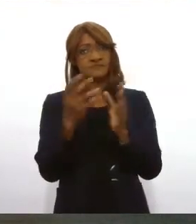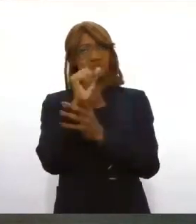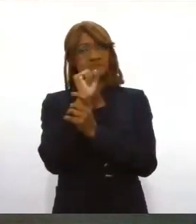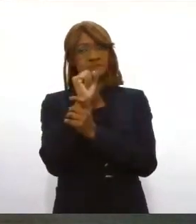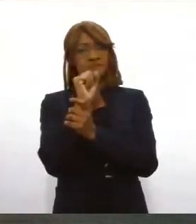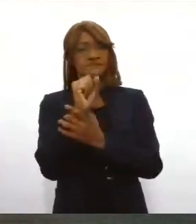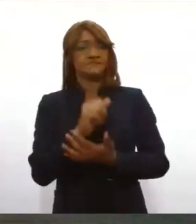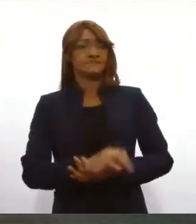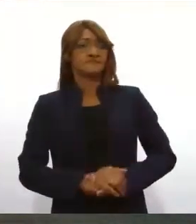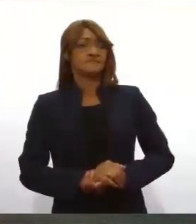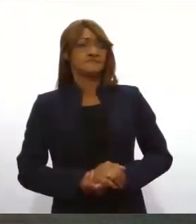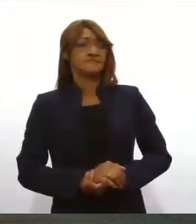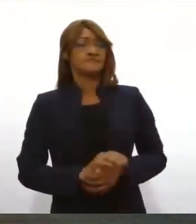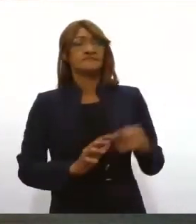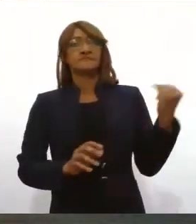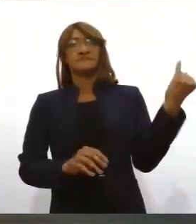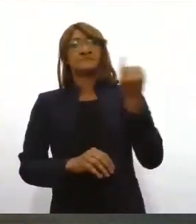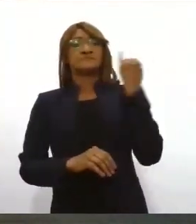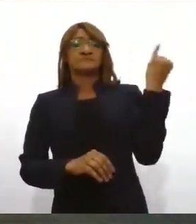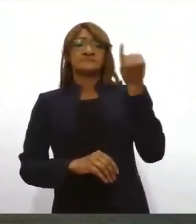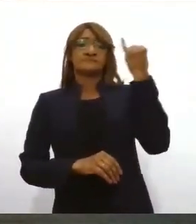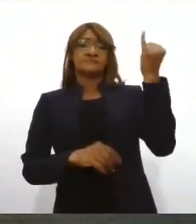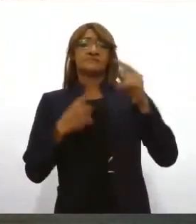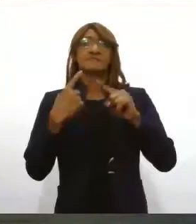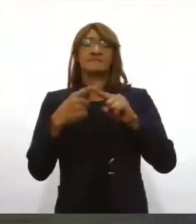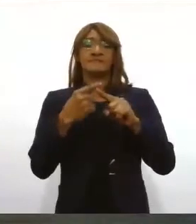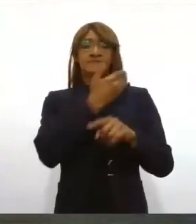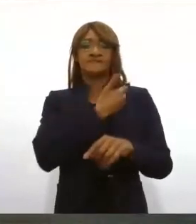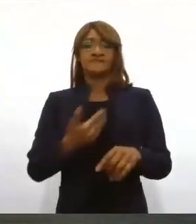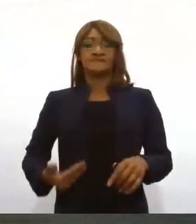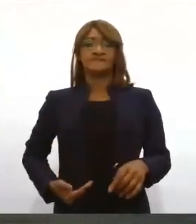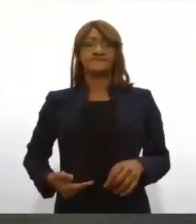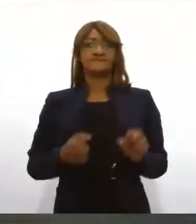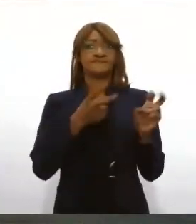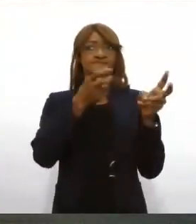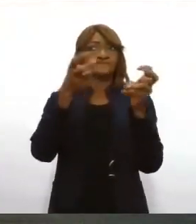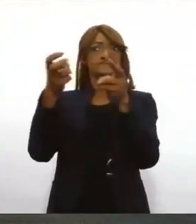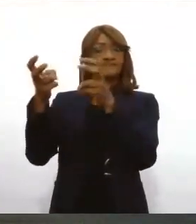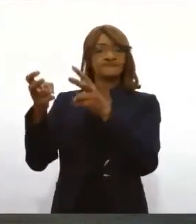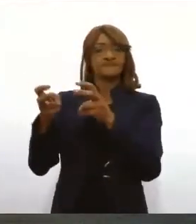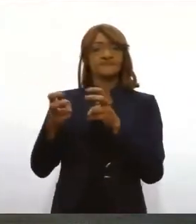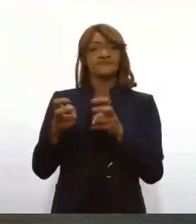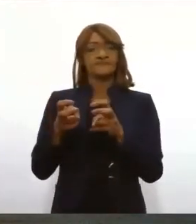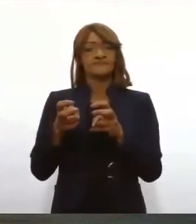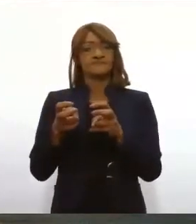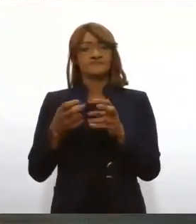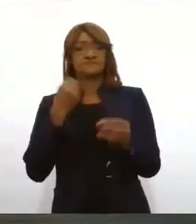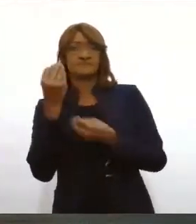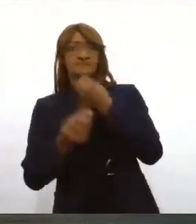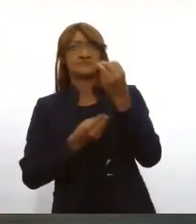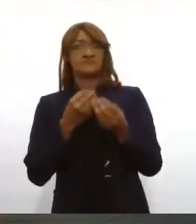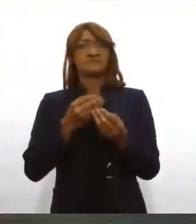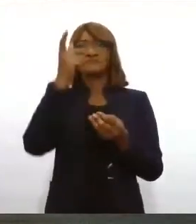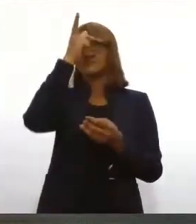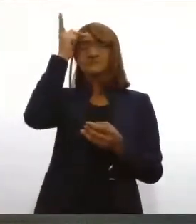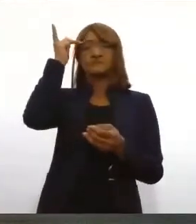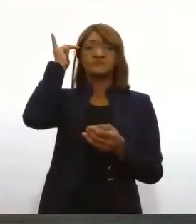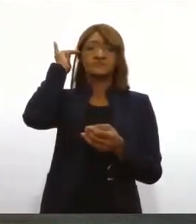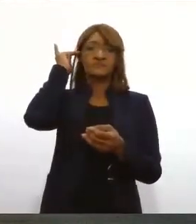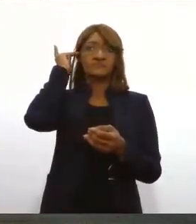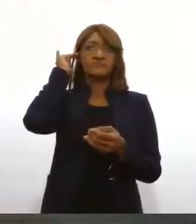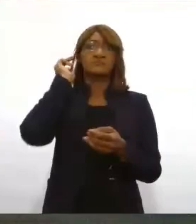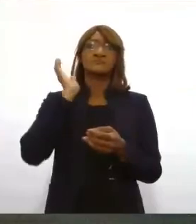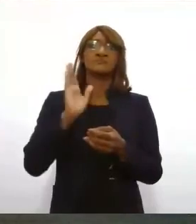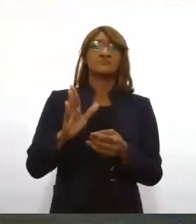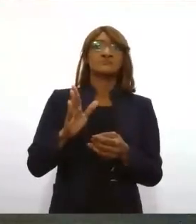bem, importantíssimo isso que você falou, porque o governo está justamente de olho, né, fazendo esse termômetro aí de como as pessoas estão reagindo, né,